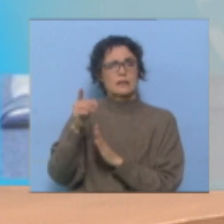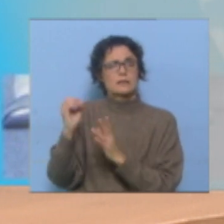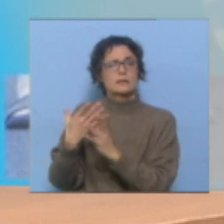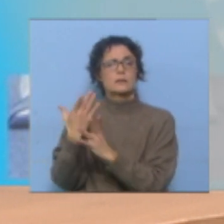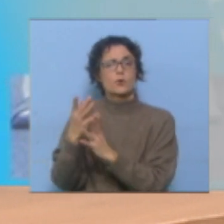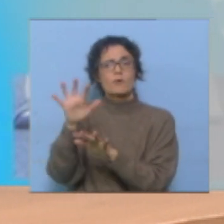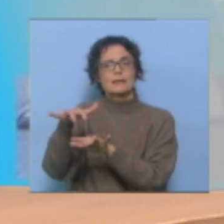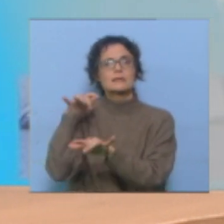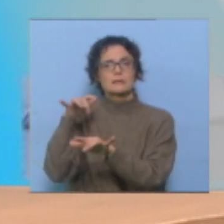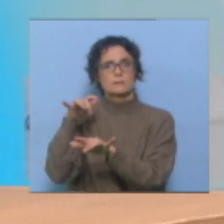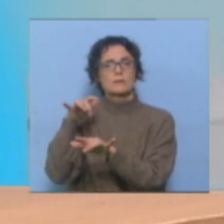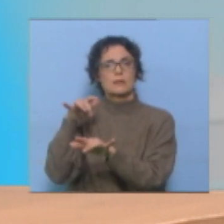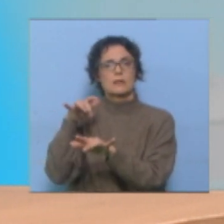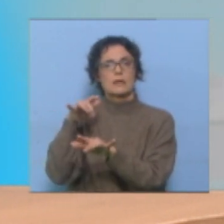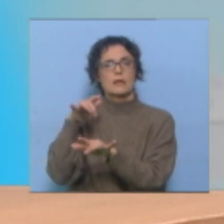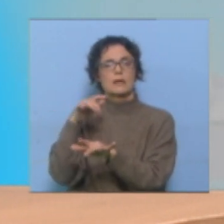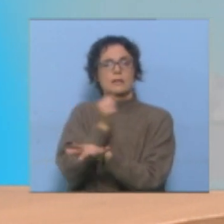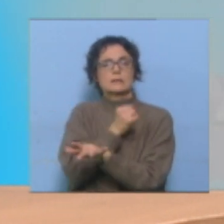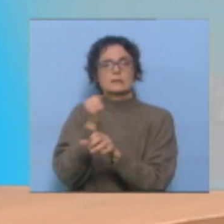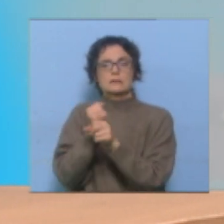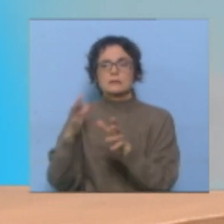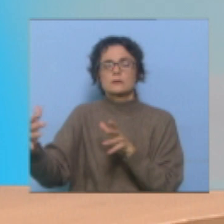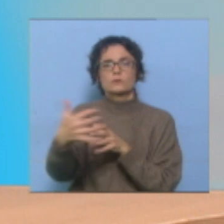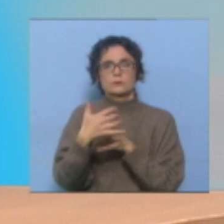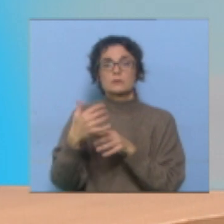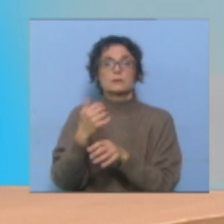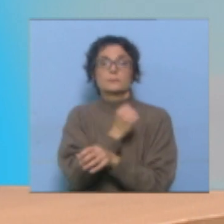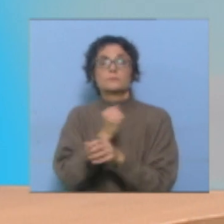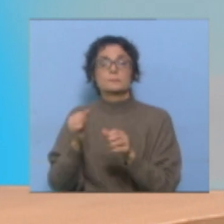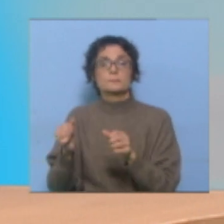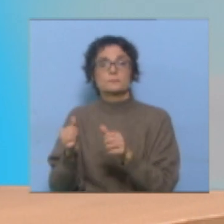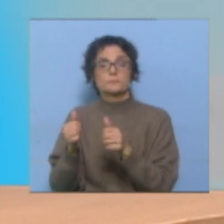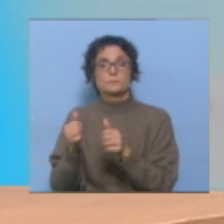que era um pouco mais que os sínodos que hoje se realizam em muitas dioceses.